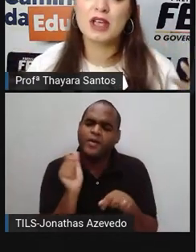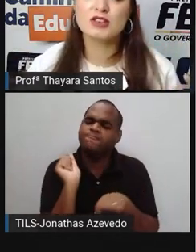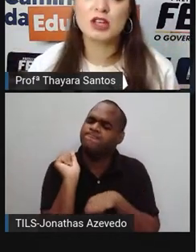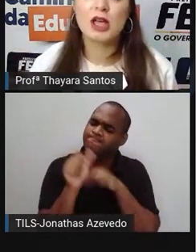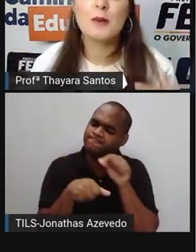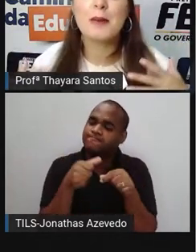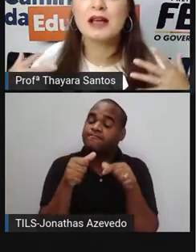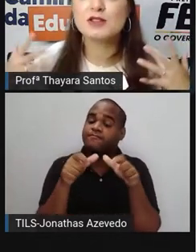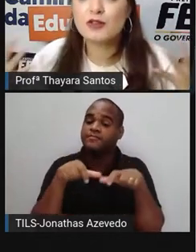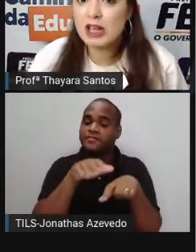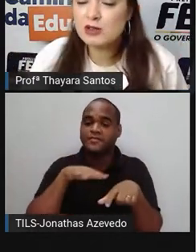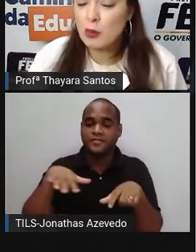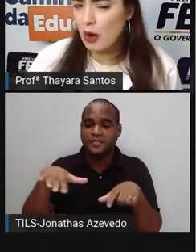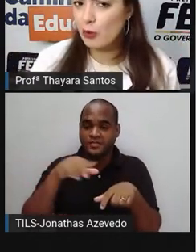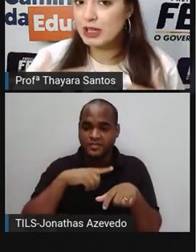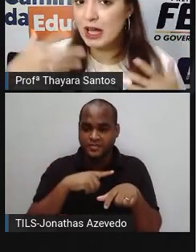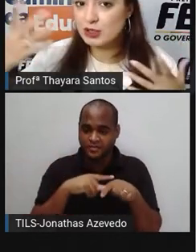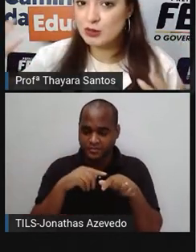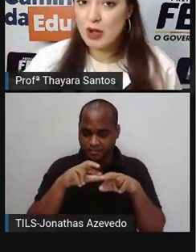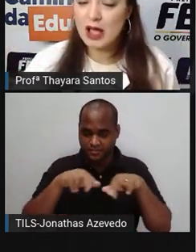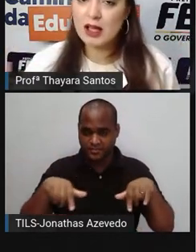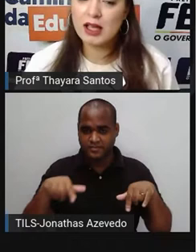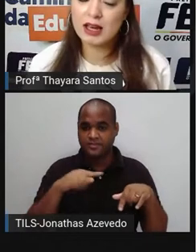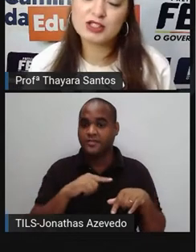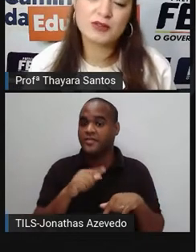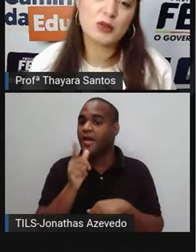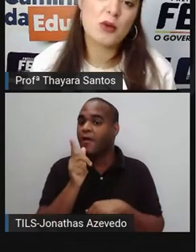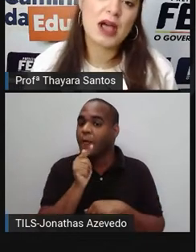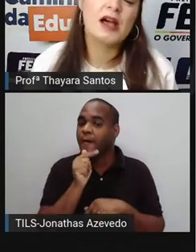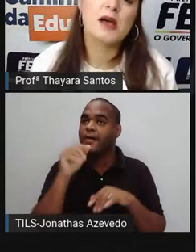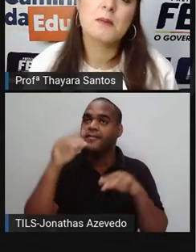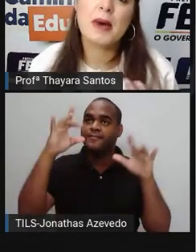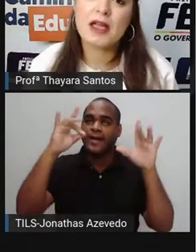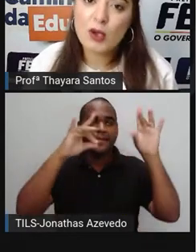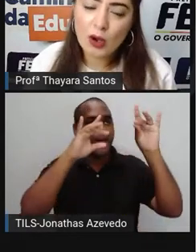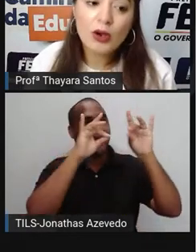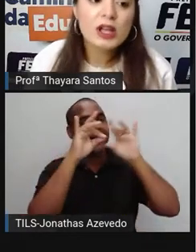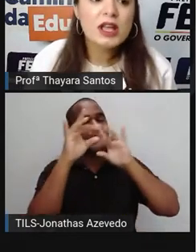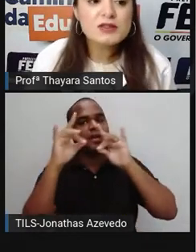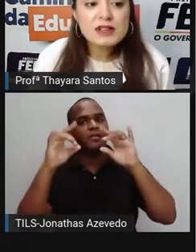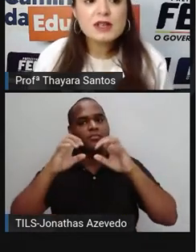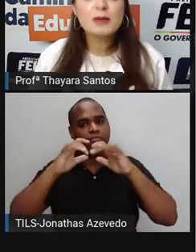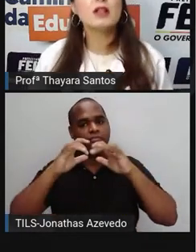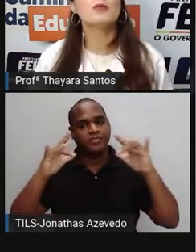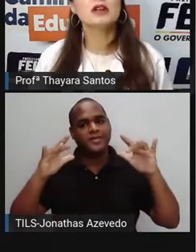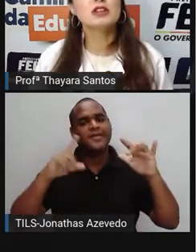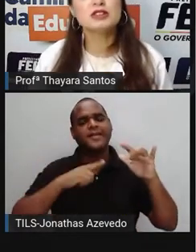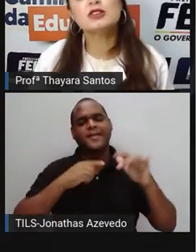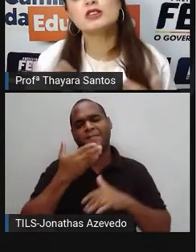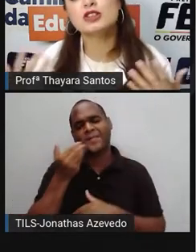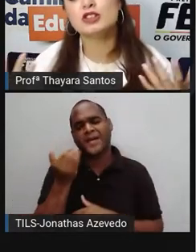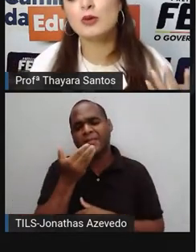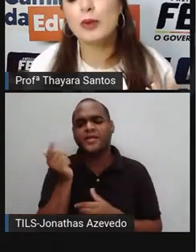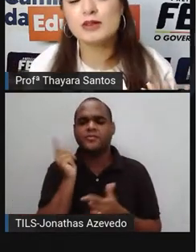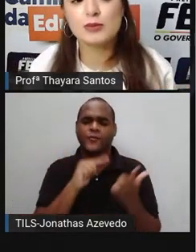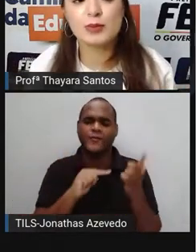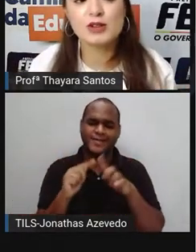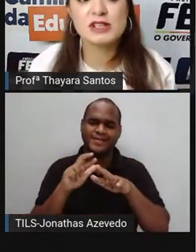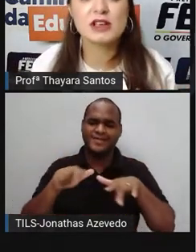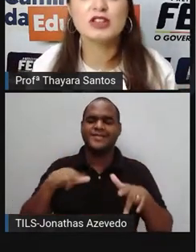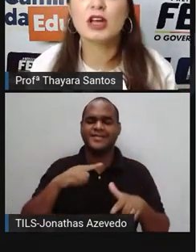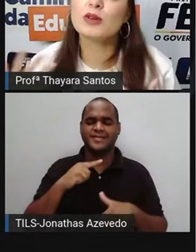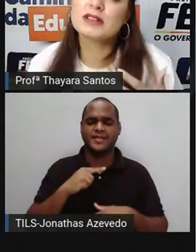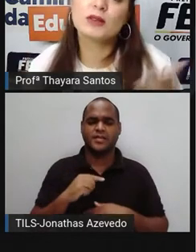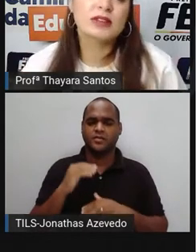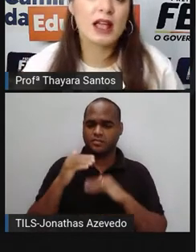ambiente mais fresco com a umidade do ar relativa do ar maior Isso vai ser melhor para a gente então a gente tem um